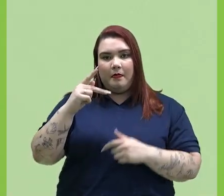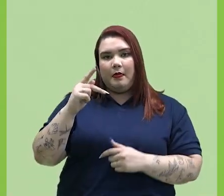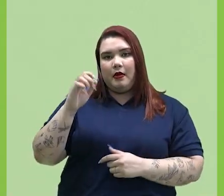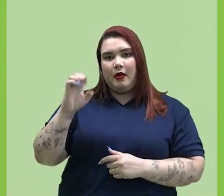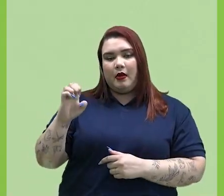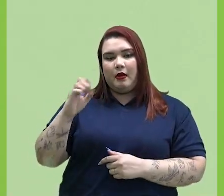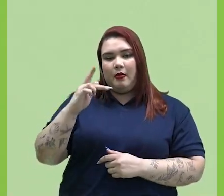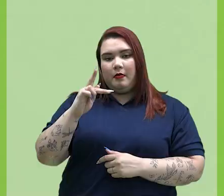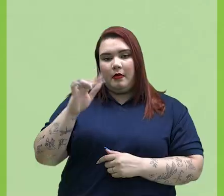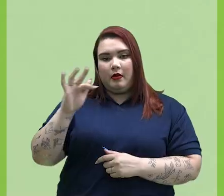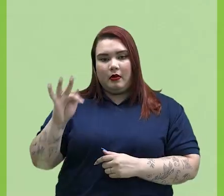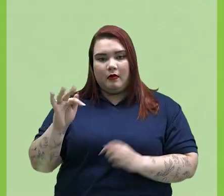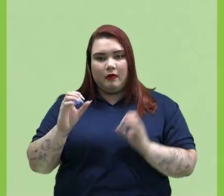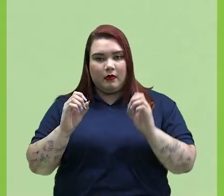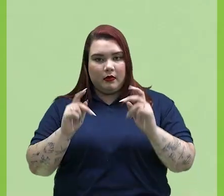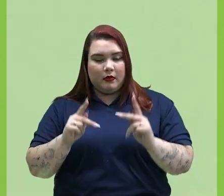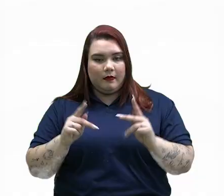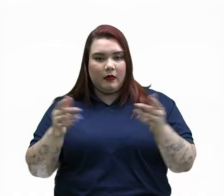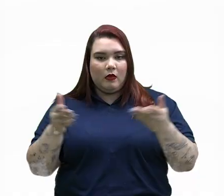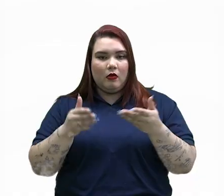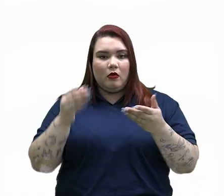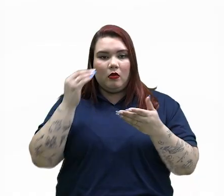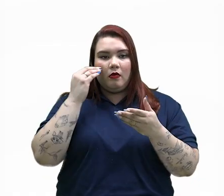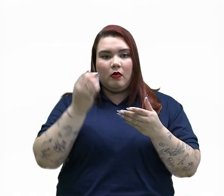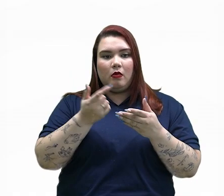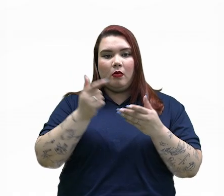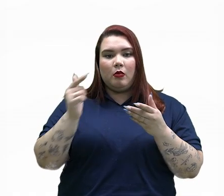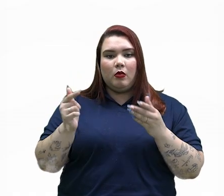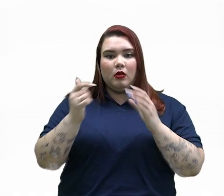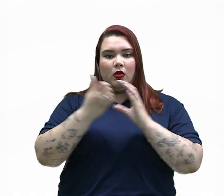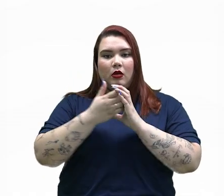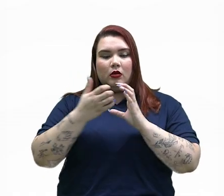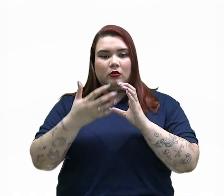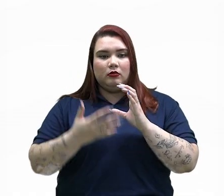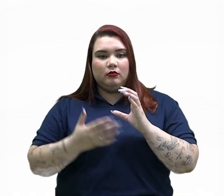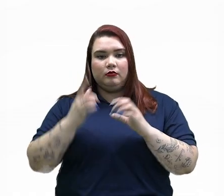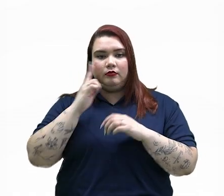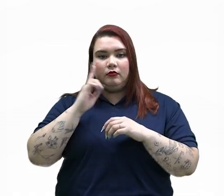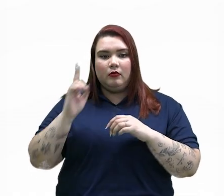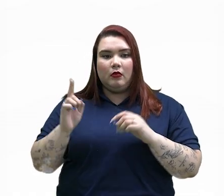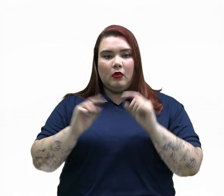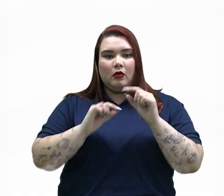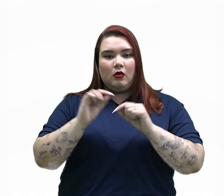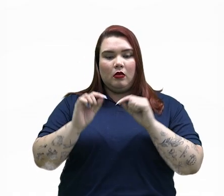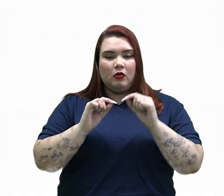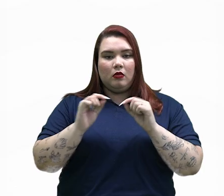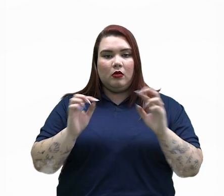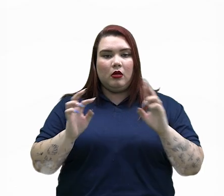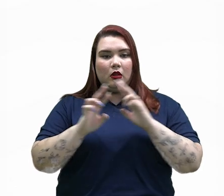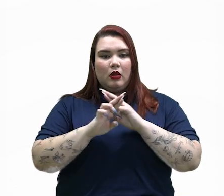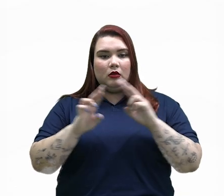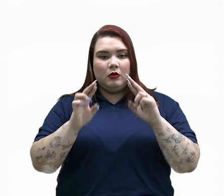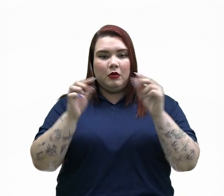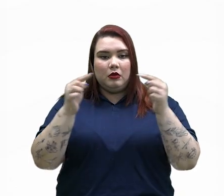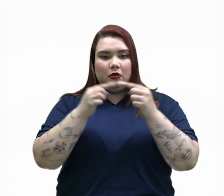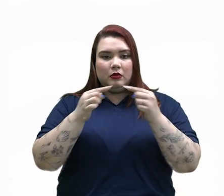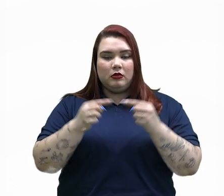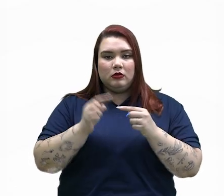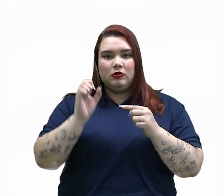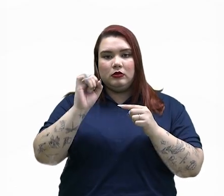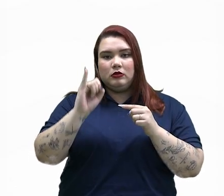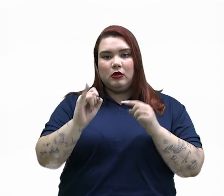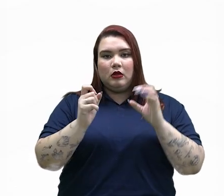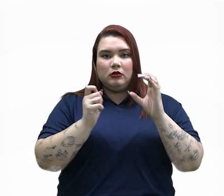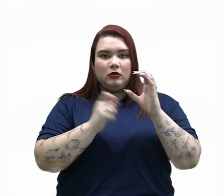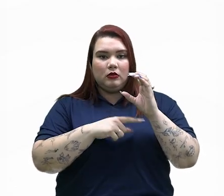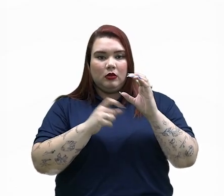ebulição. A gente vai agora para uma outra propriedade, que tem a ver com o tipo de ligação, né? Se a cadeia é